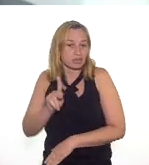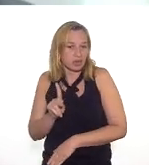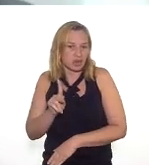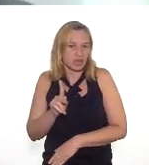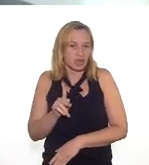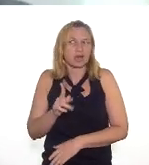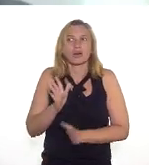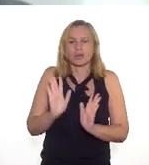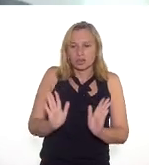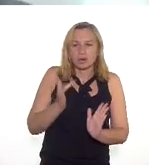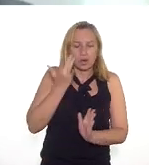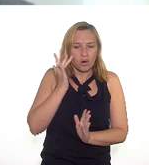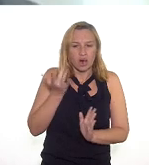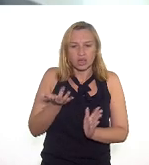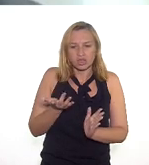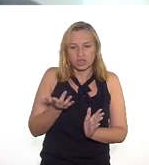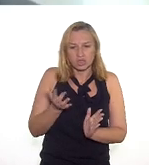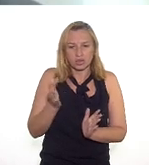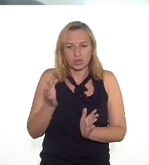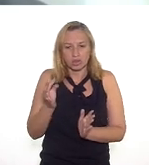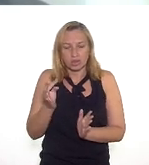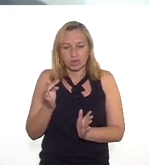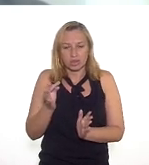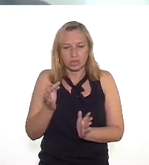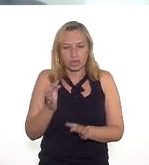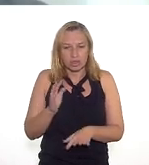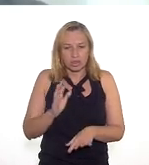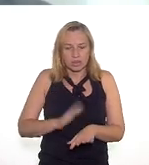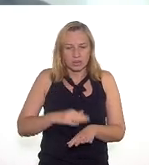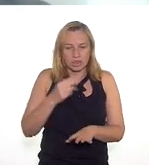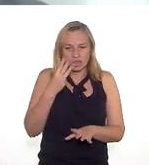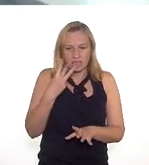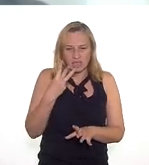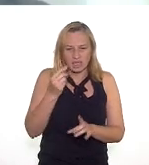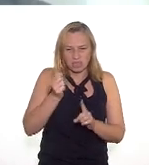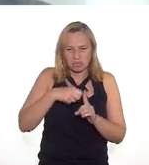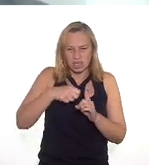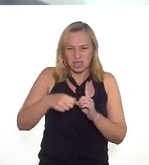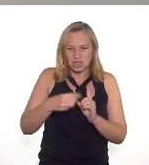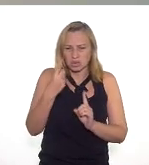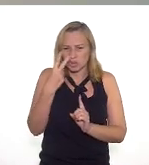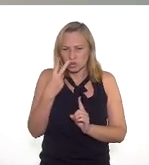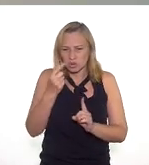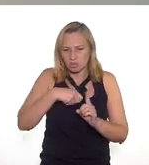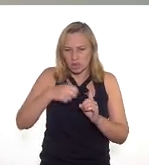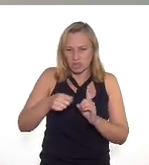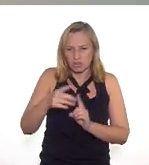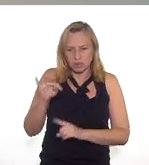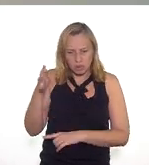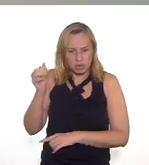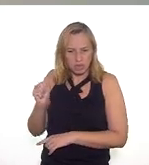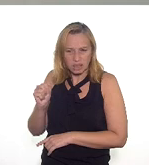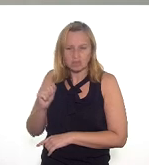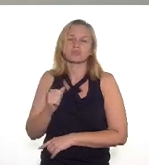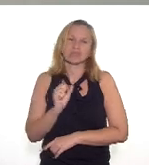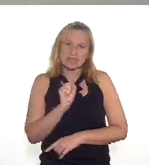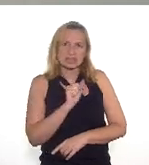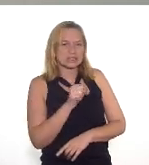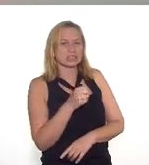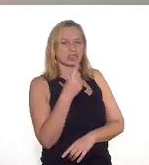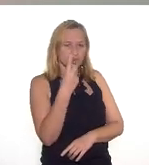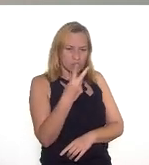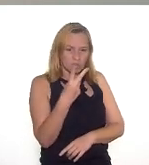dizer que deve ter, Fortunato me corrija, o quê? No máximo 3 meses, 2 meses, Fortunato, que você fez. 2 a 3 meses, é isso sim, 2 a 3 meses.